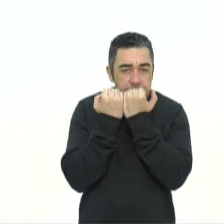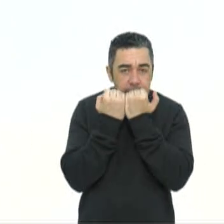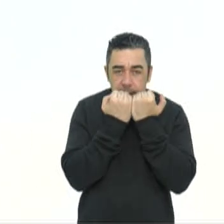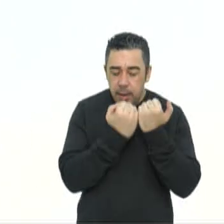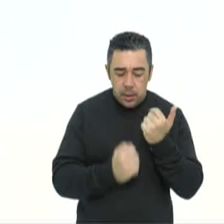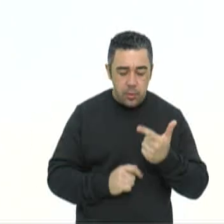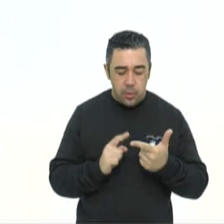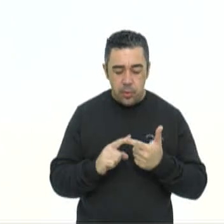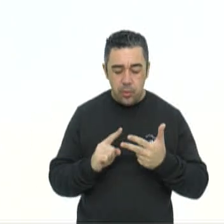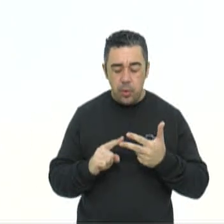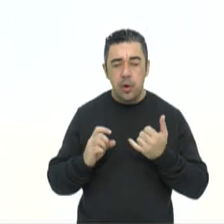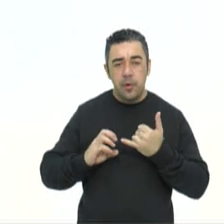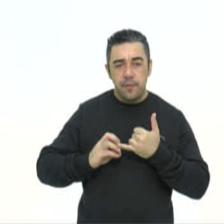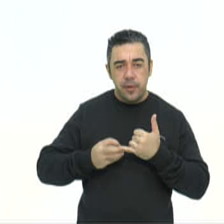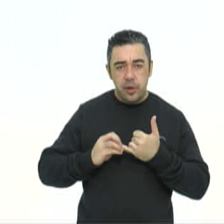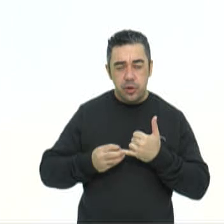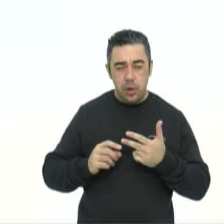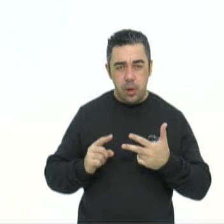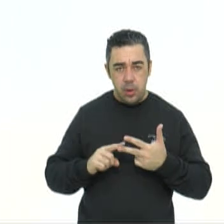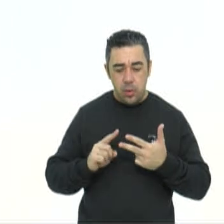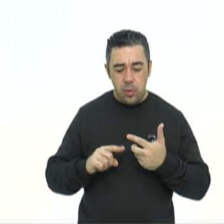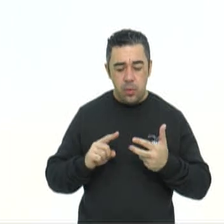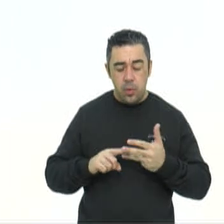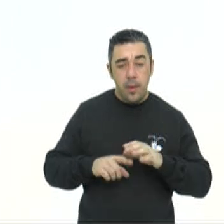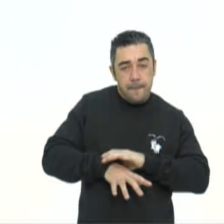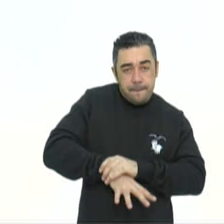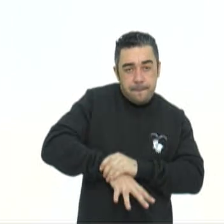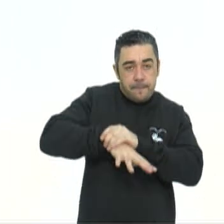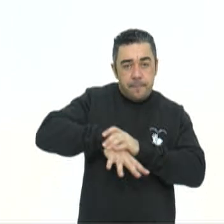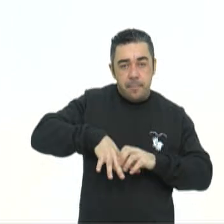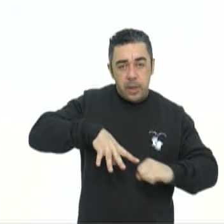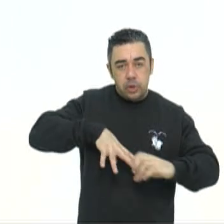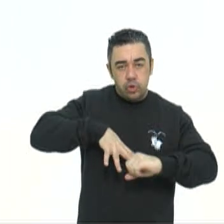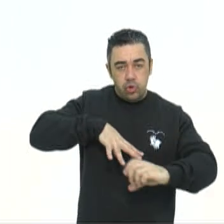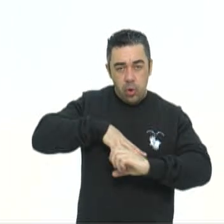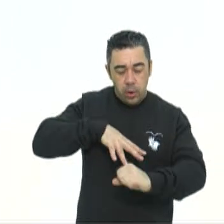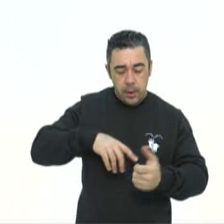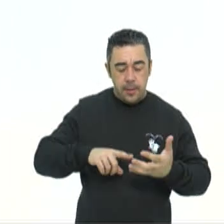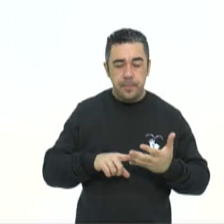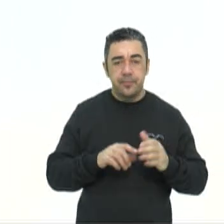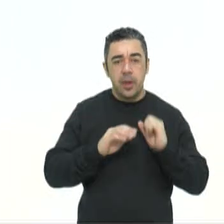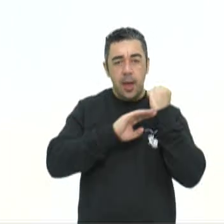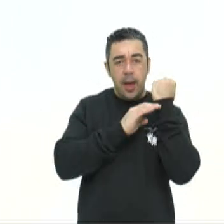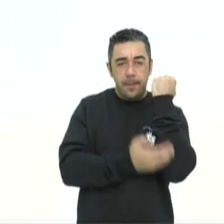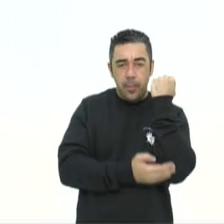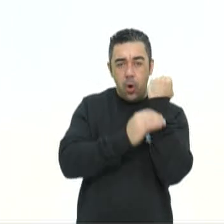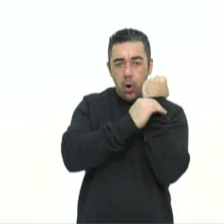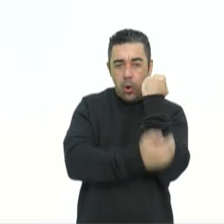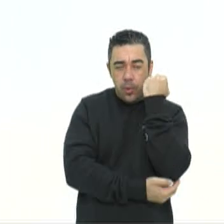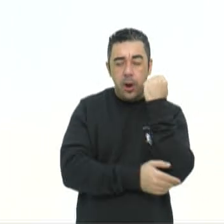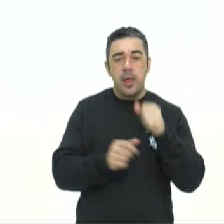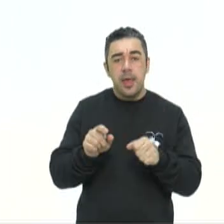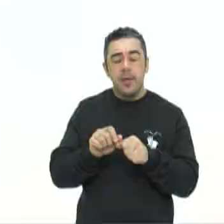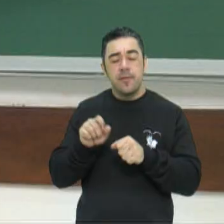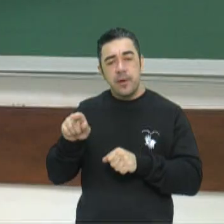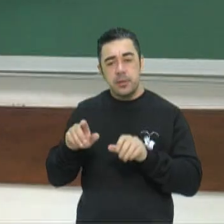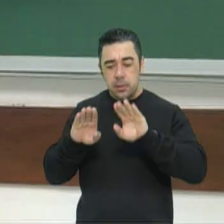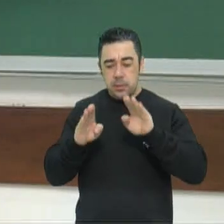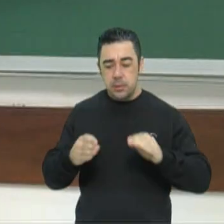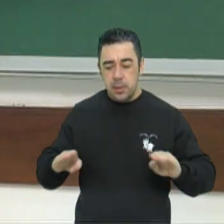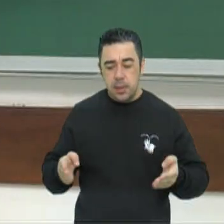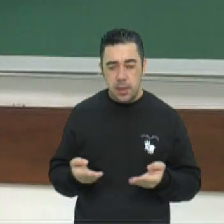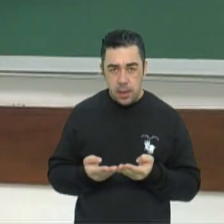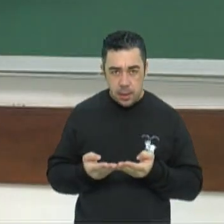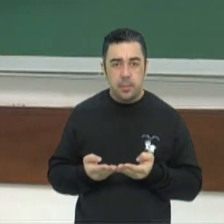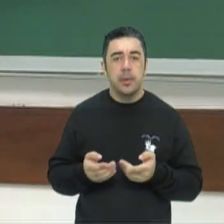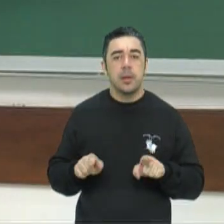feijão, mandioca, abóbora e a produção de artesanatos e cerâmica. Então nós temos aqui